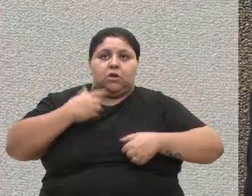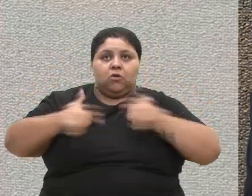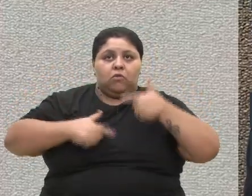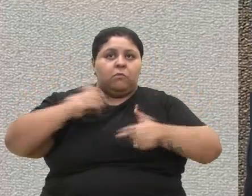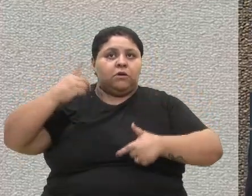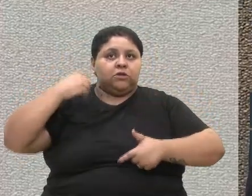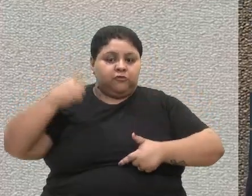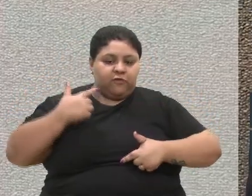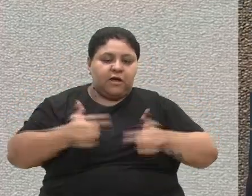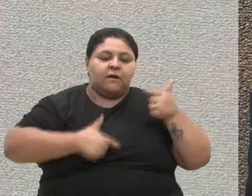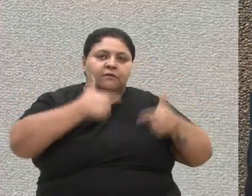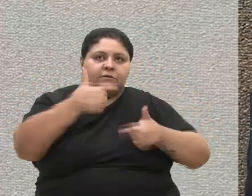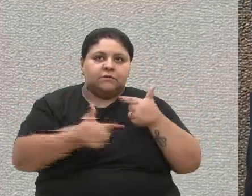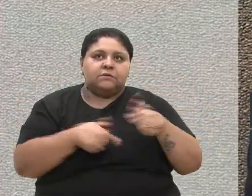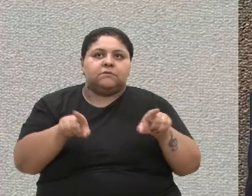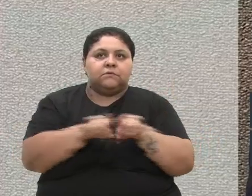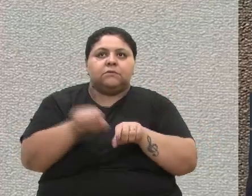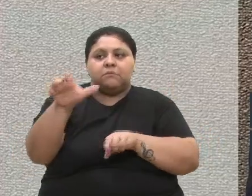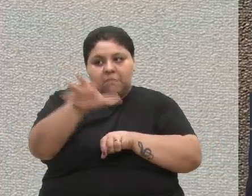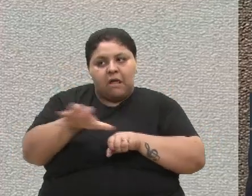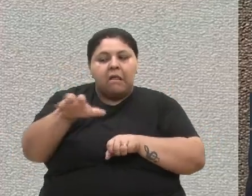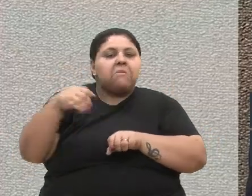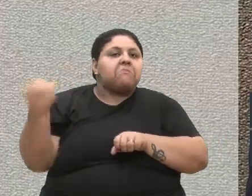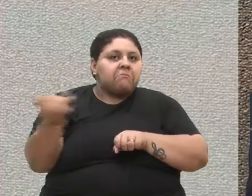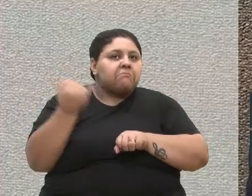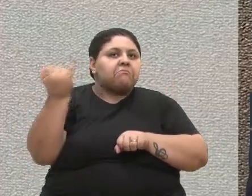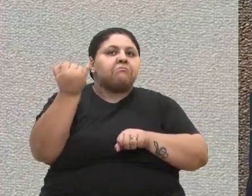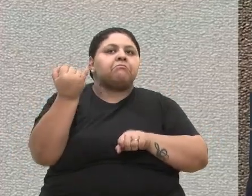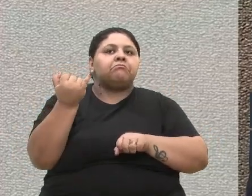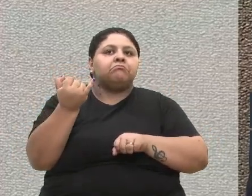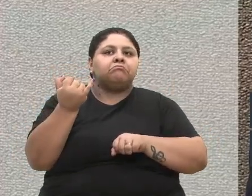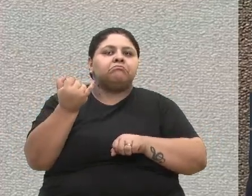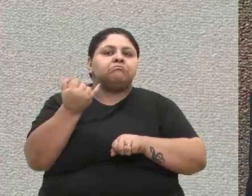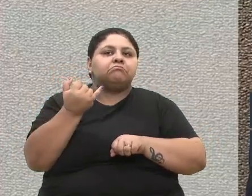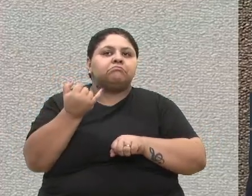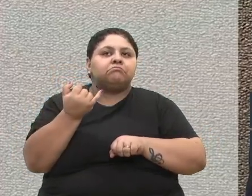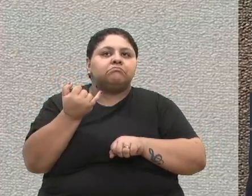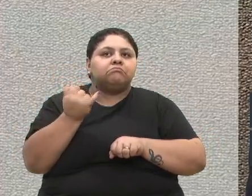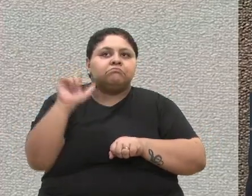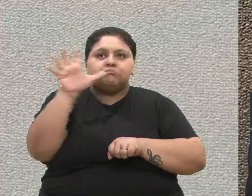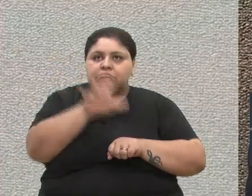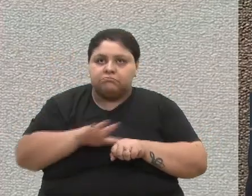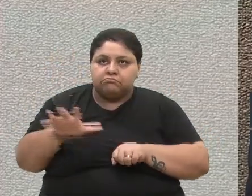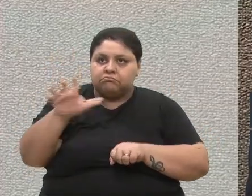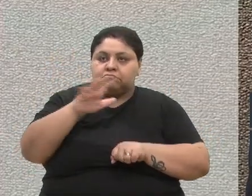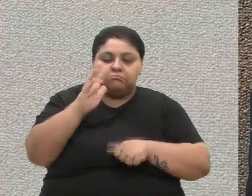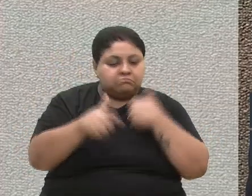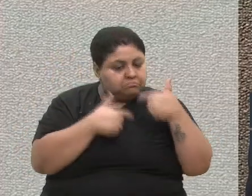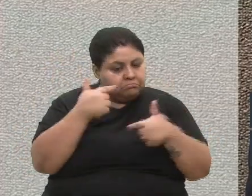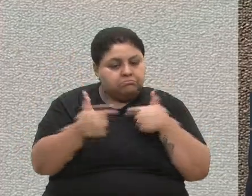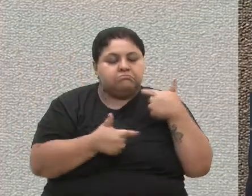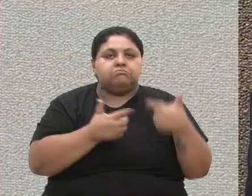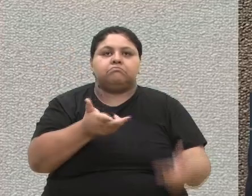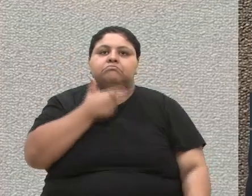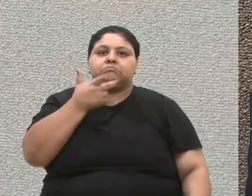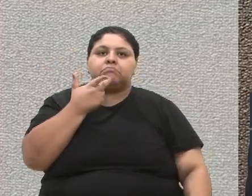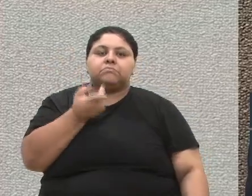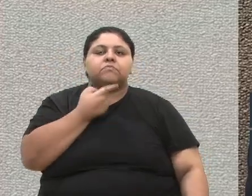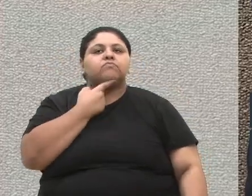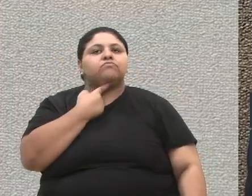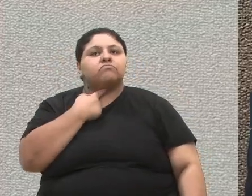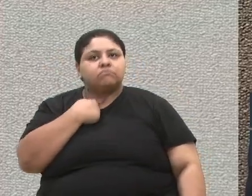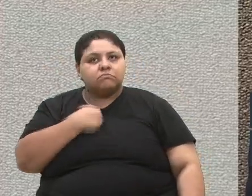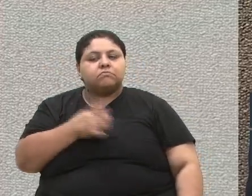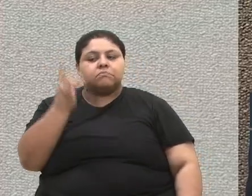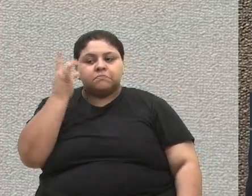também, vamos dizer, uma área afim, né, justamente na área de nossa atuação, e dizer que gostaríamos e vamos estar